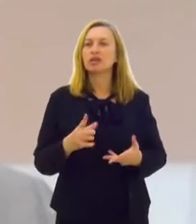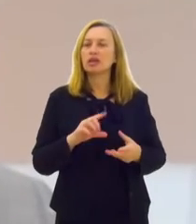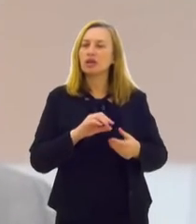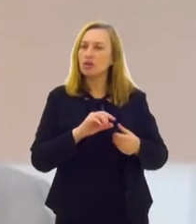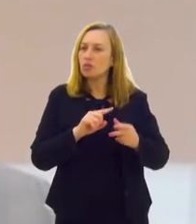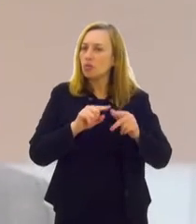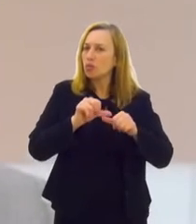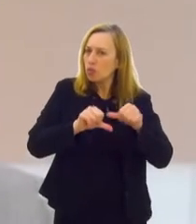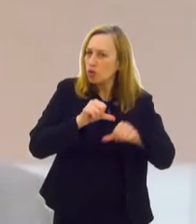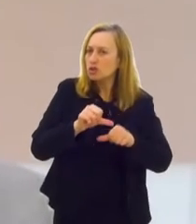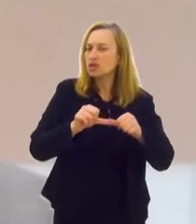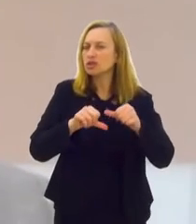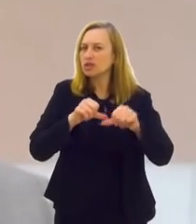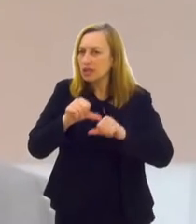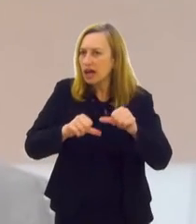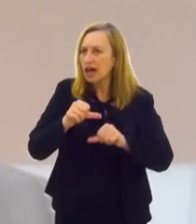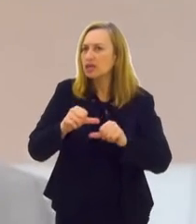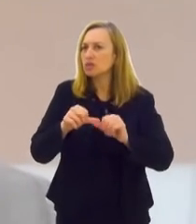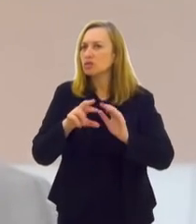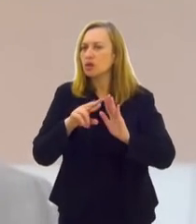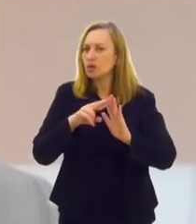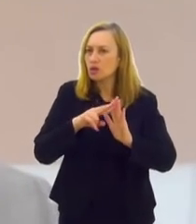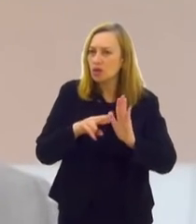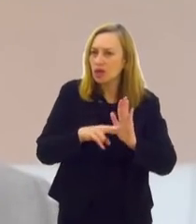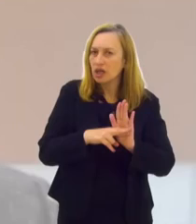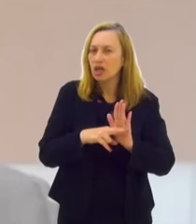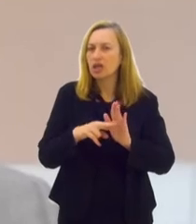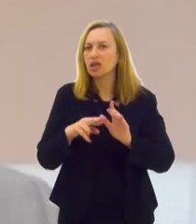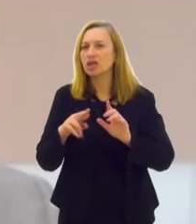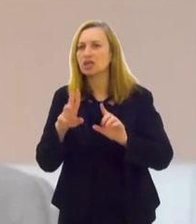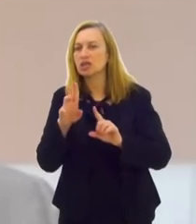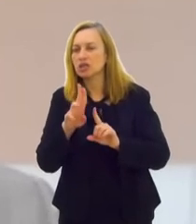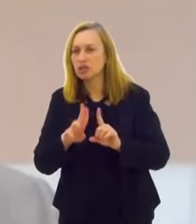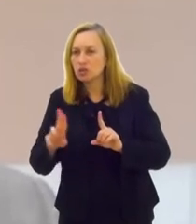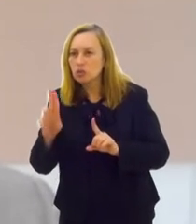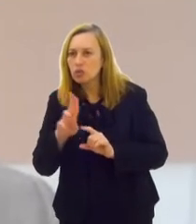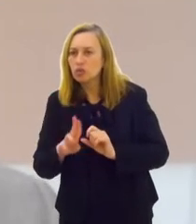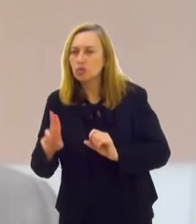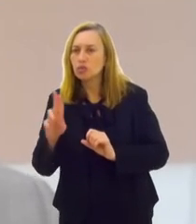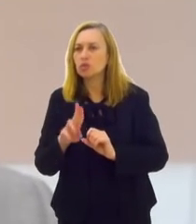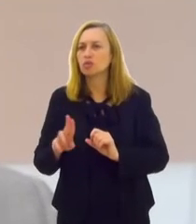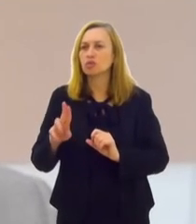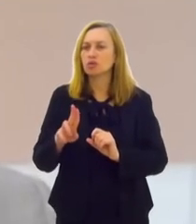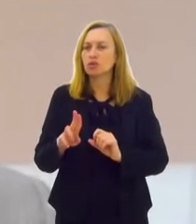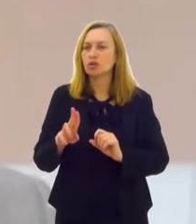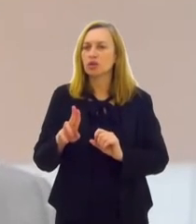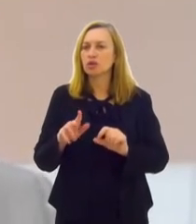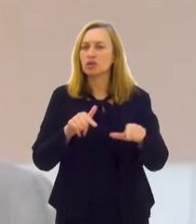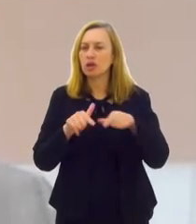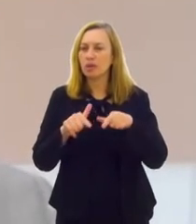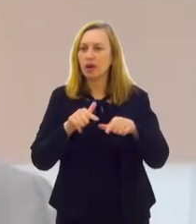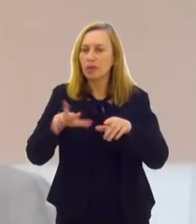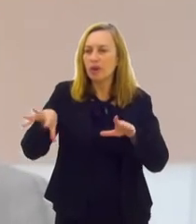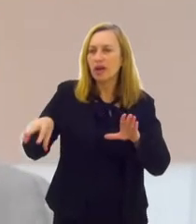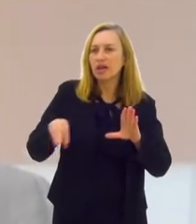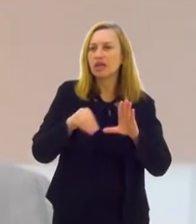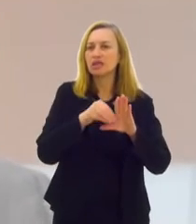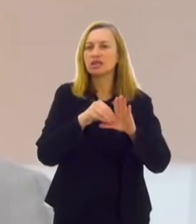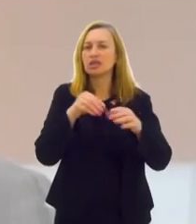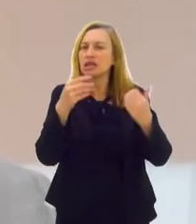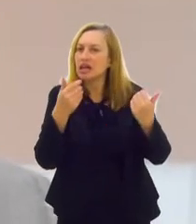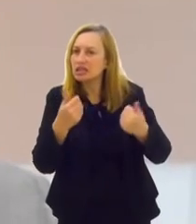têm modificado os seus termos de usuário, né, para quem utiliza os serviços, para